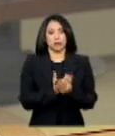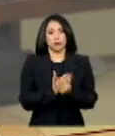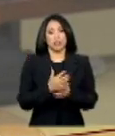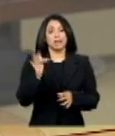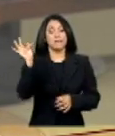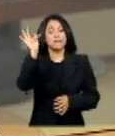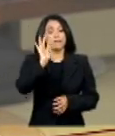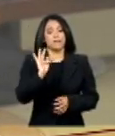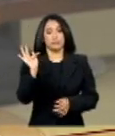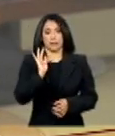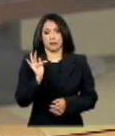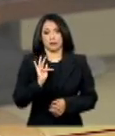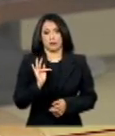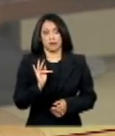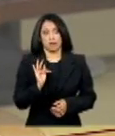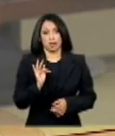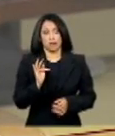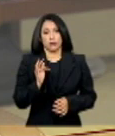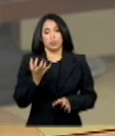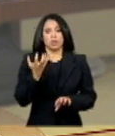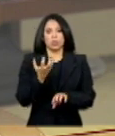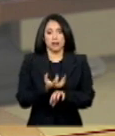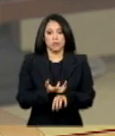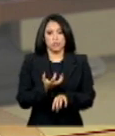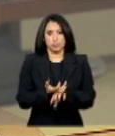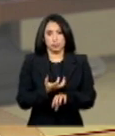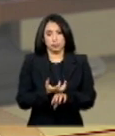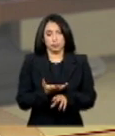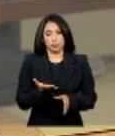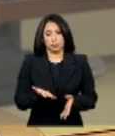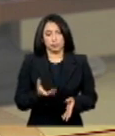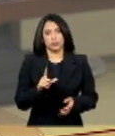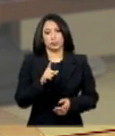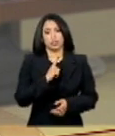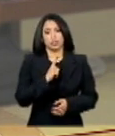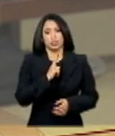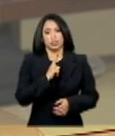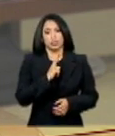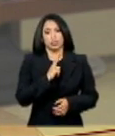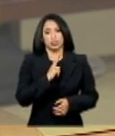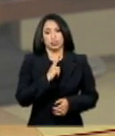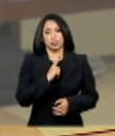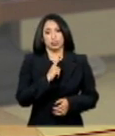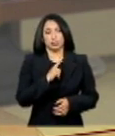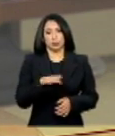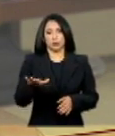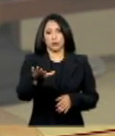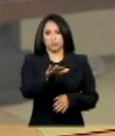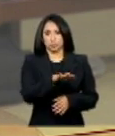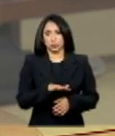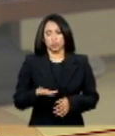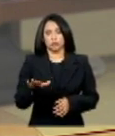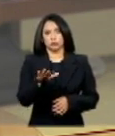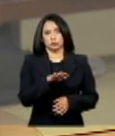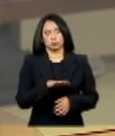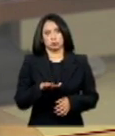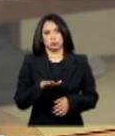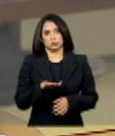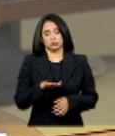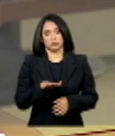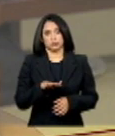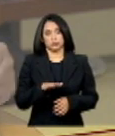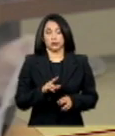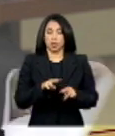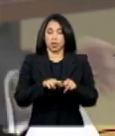e é uma matéria que exige certa uniformidade por essa razão